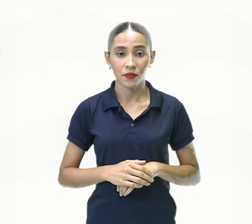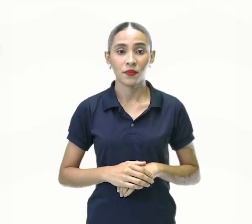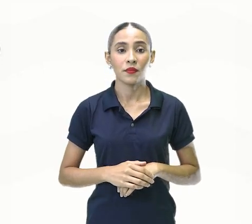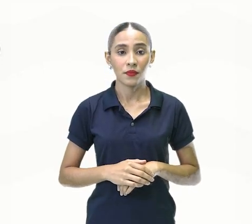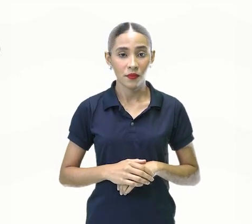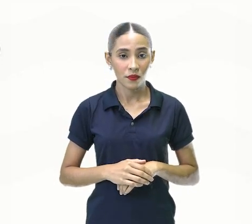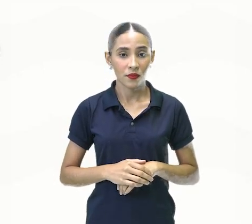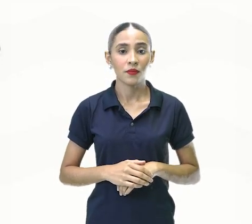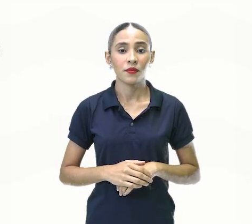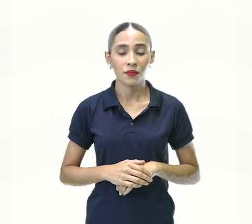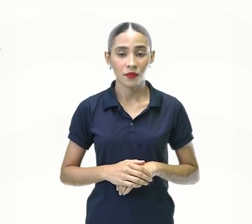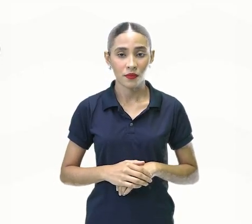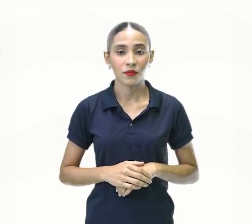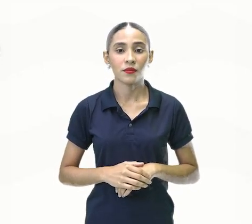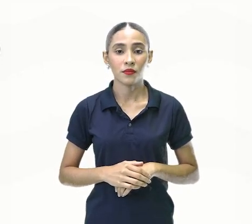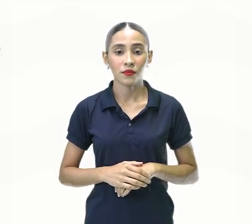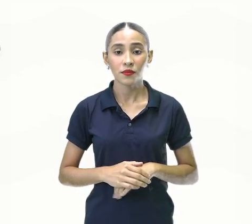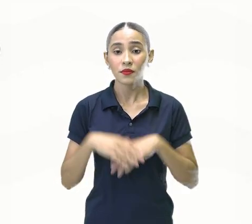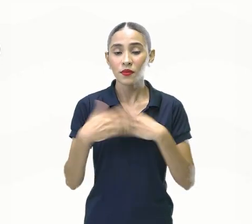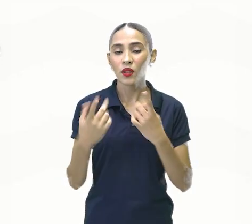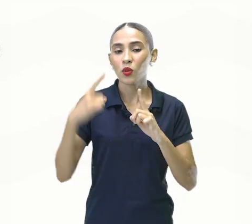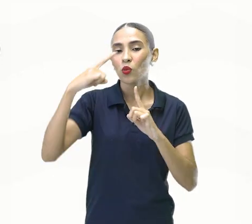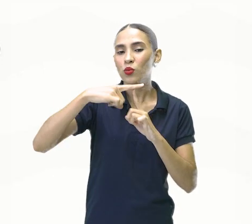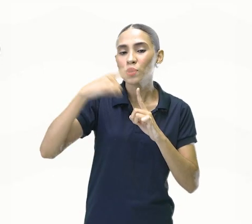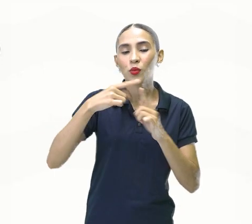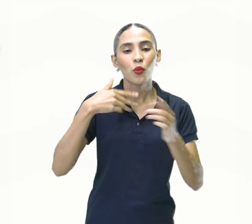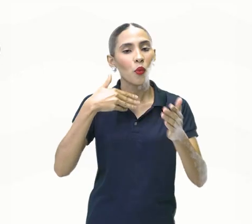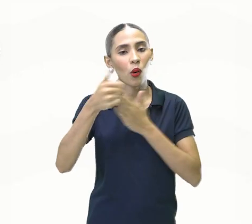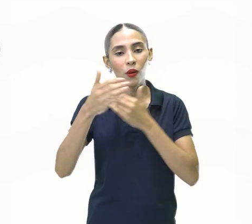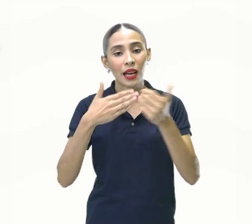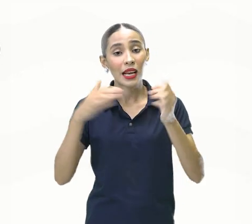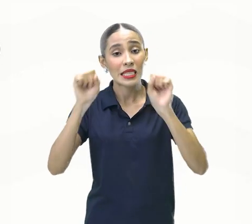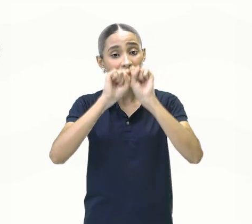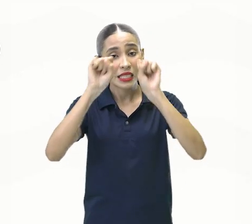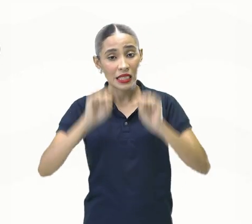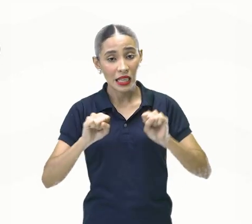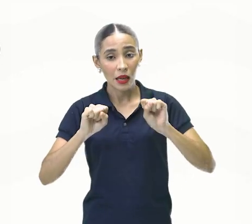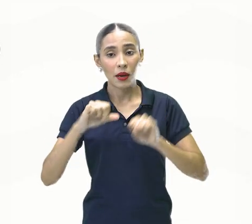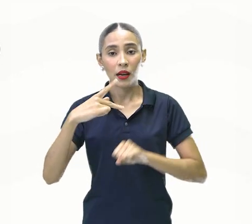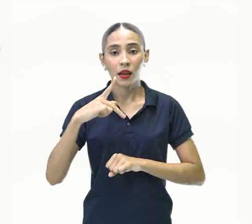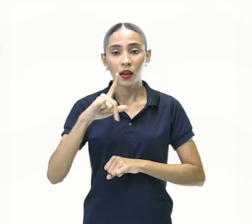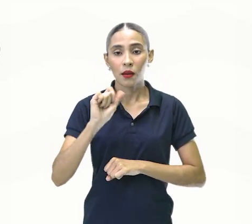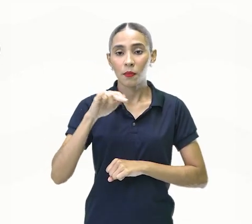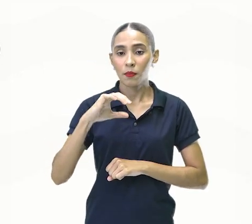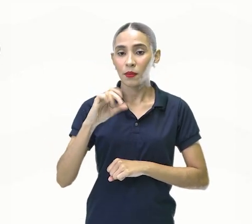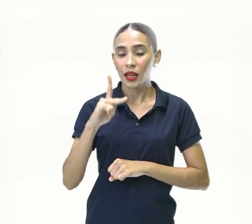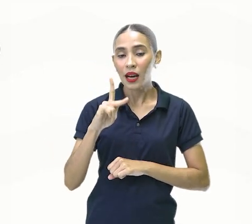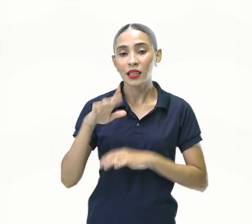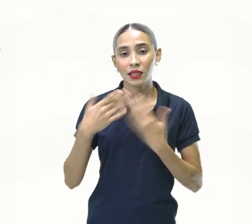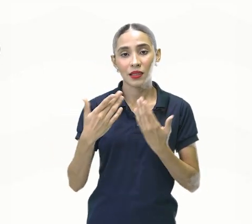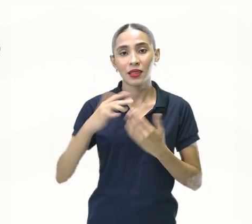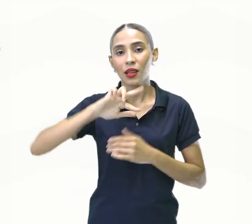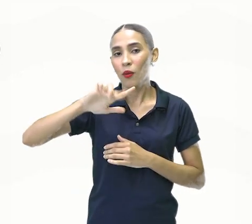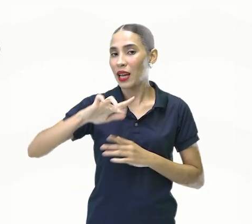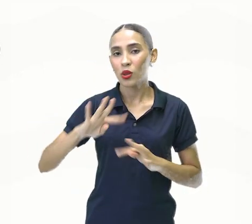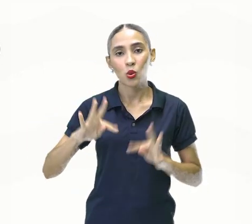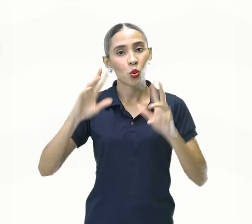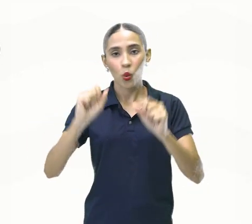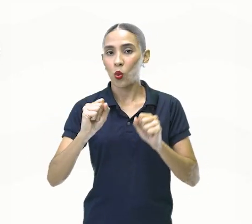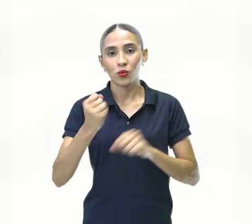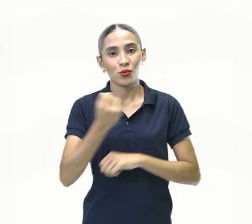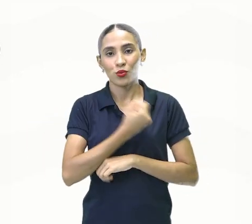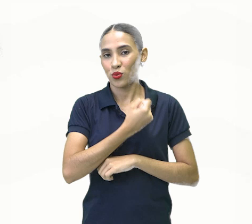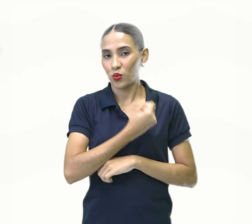sobre a forma, né, de qualquer sistema, ela é quantizada, ou seja, nem todos os valores de energia